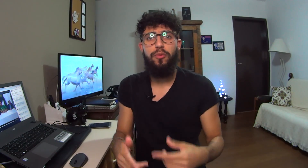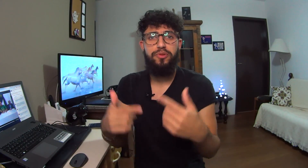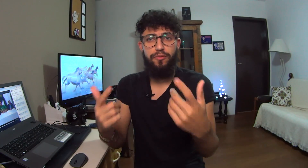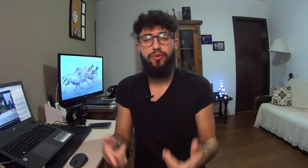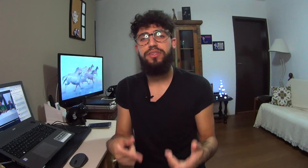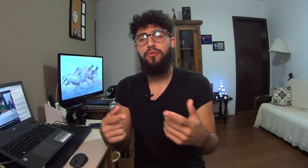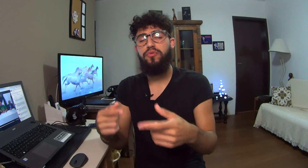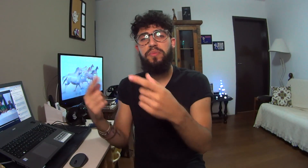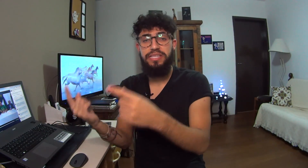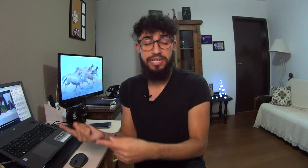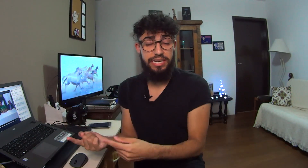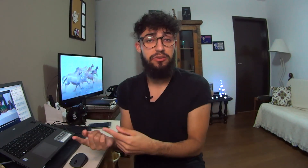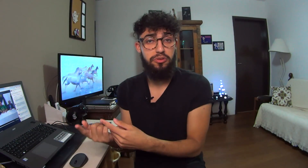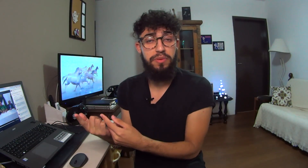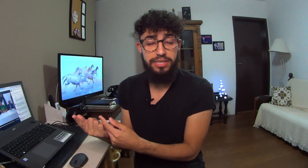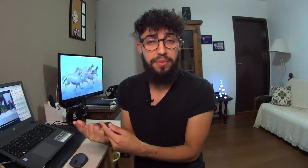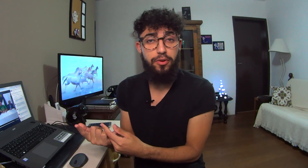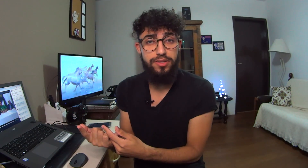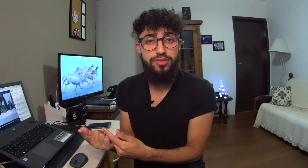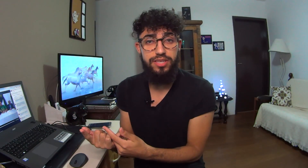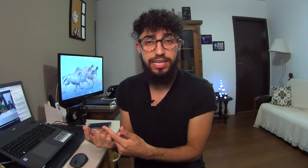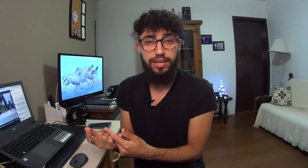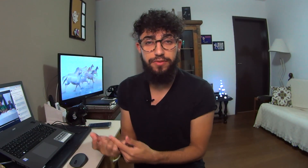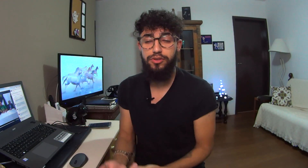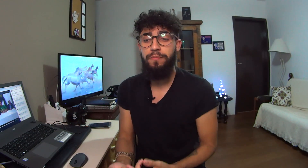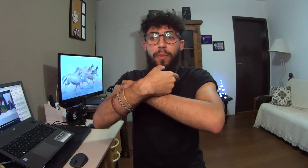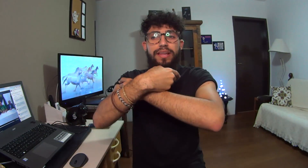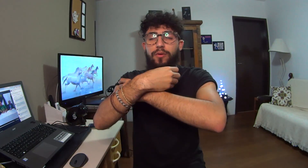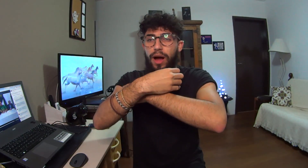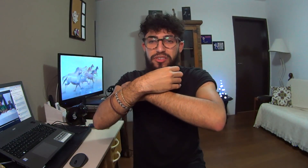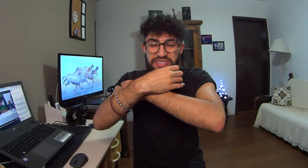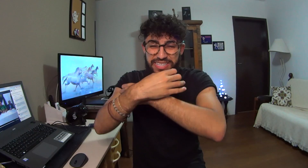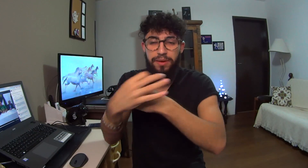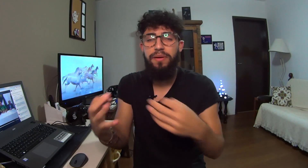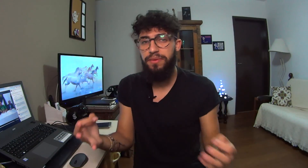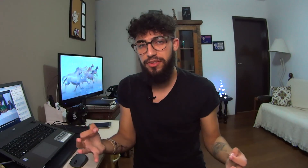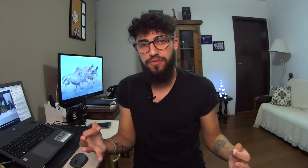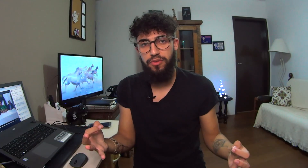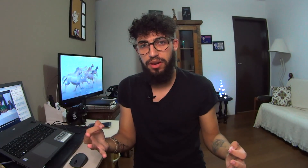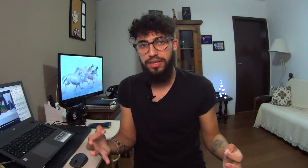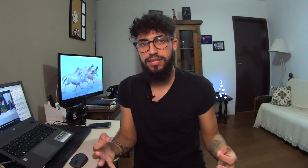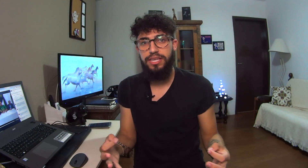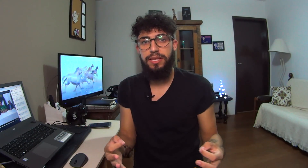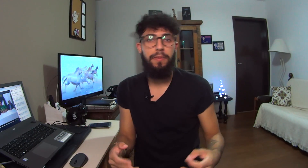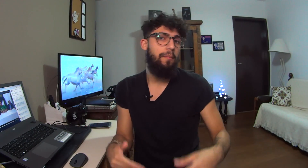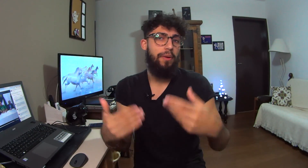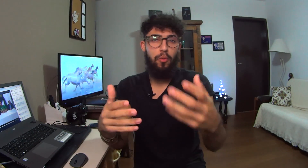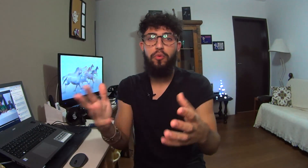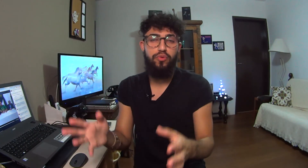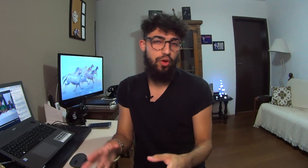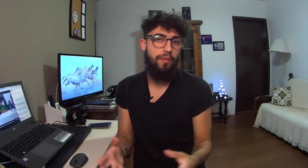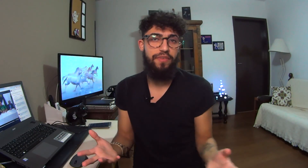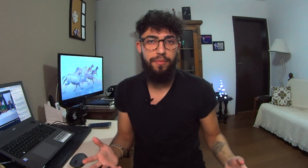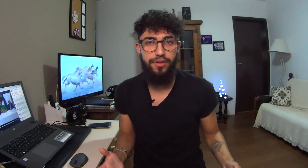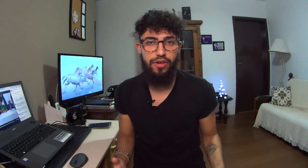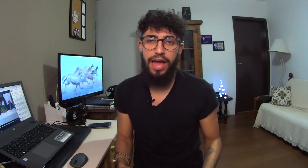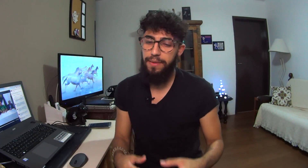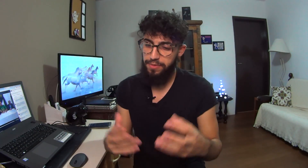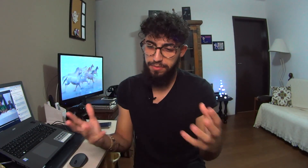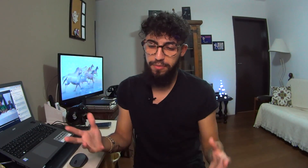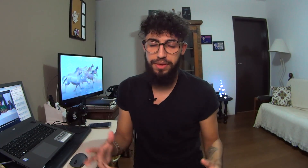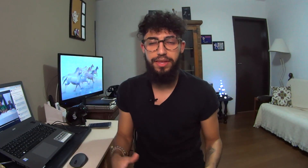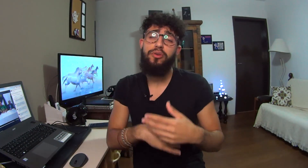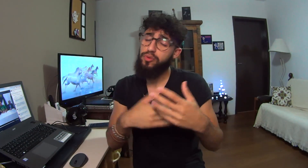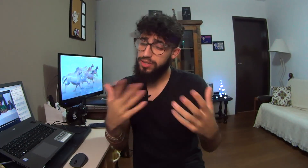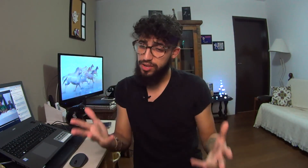ela, como se fossem alguns brasileiros, como ele também gosta de dizer naquele vídeo. Uma linguagem extremamente violenta que, para alguns, obviamente,